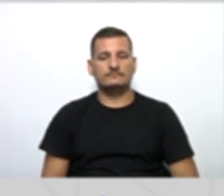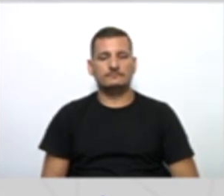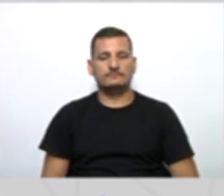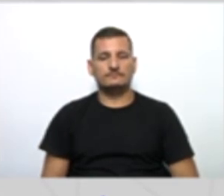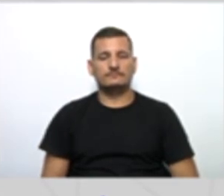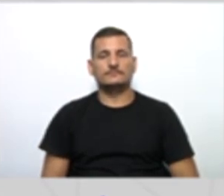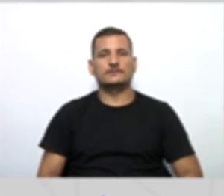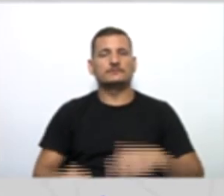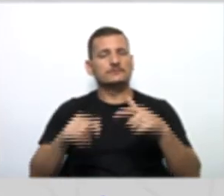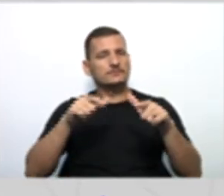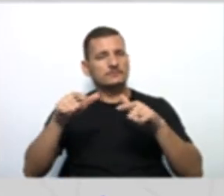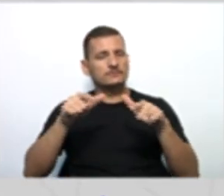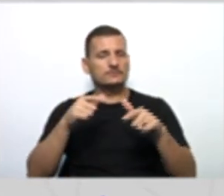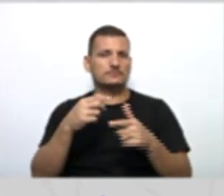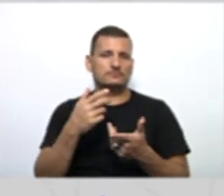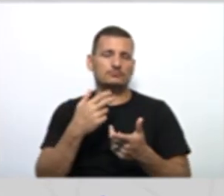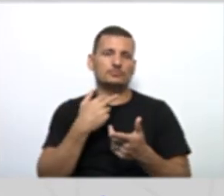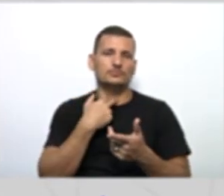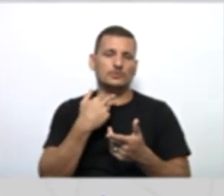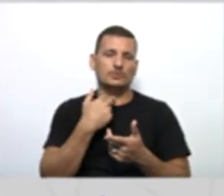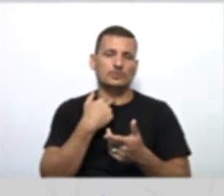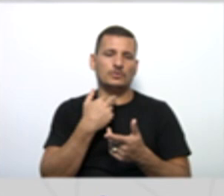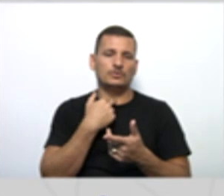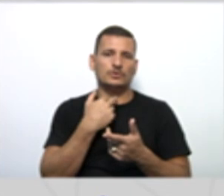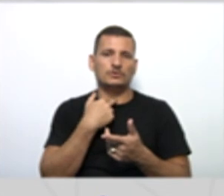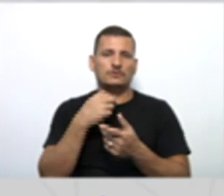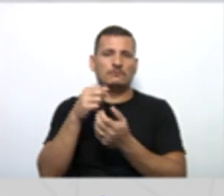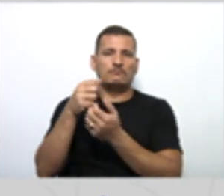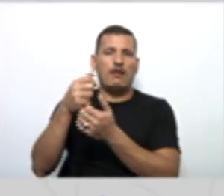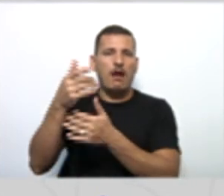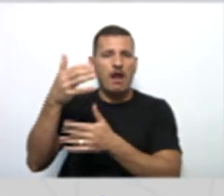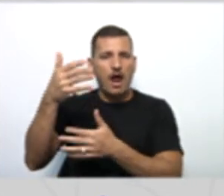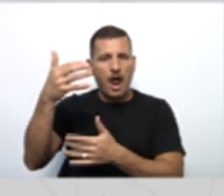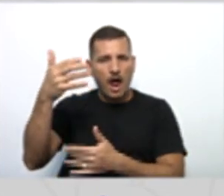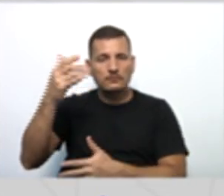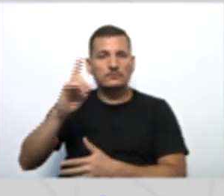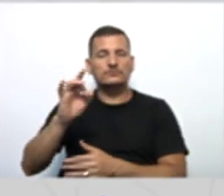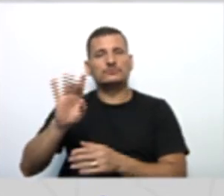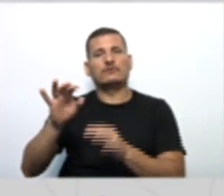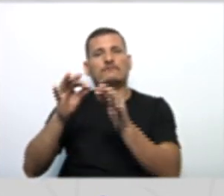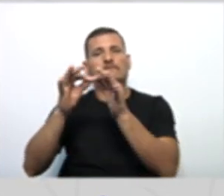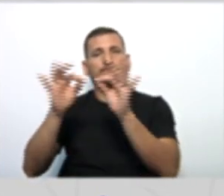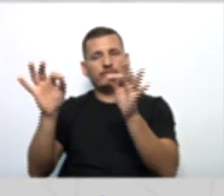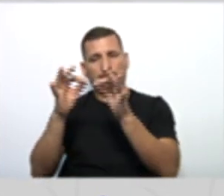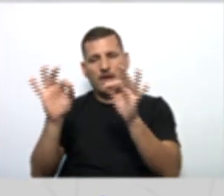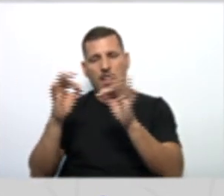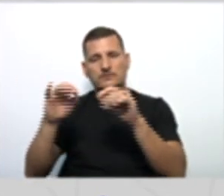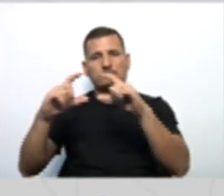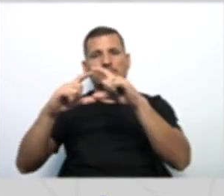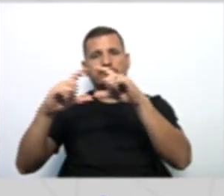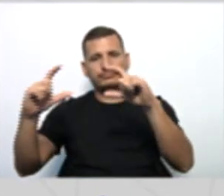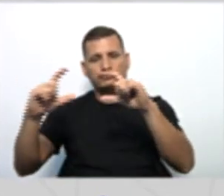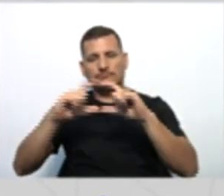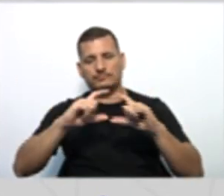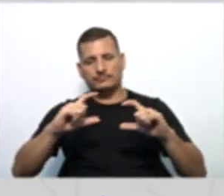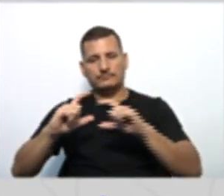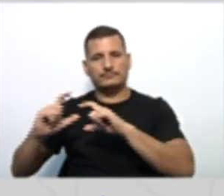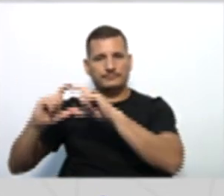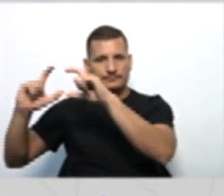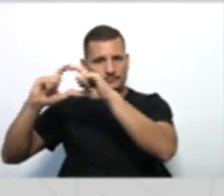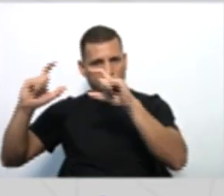ser extenso, então tem que ser em frases, né, curtas, parágrafos claros, concisos, não pode ser